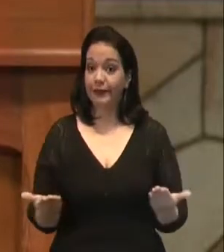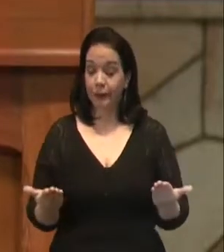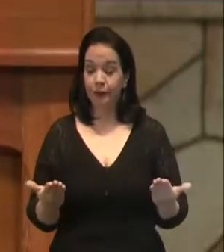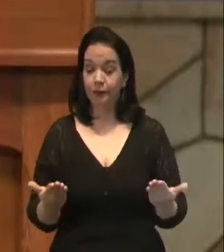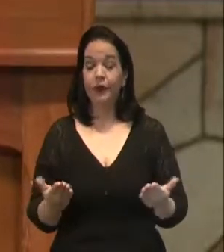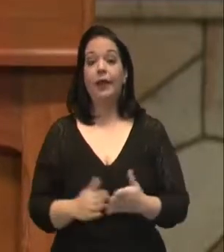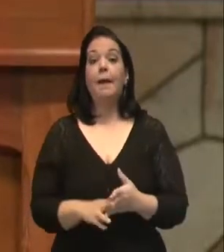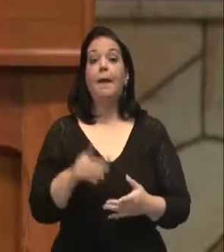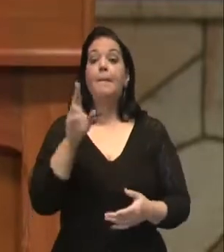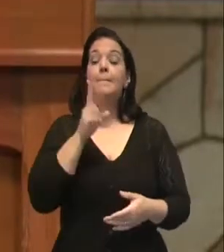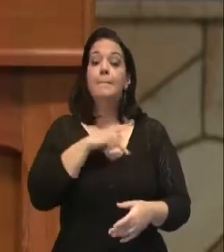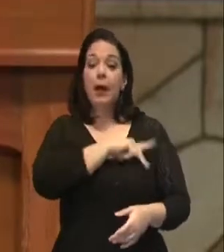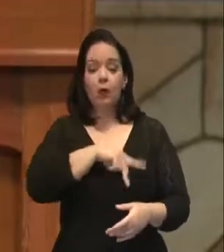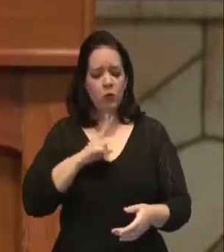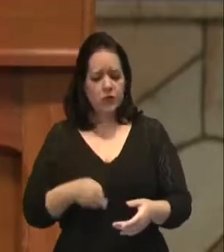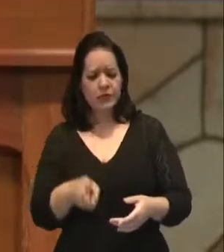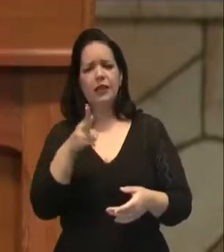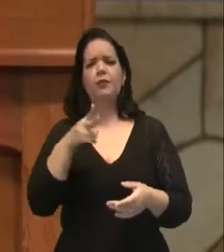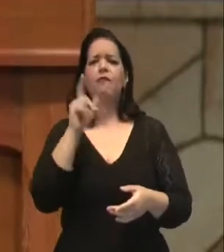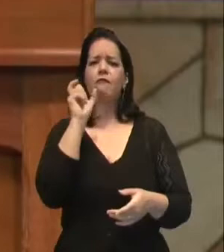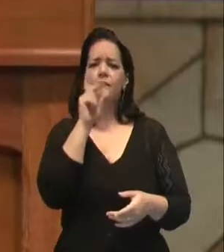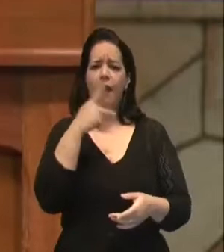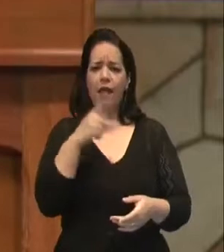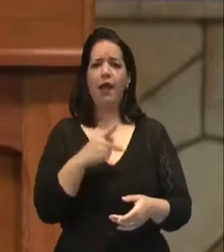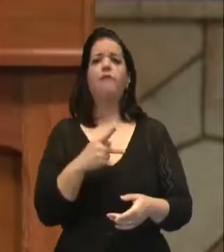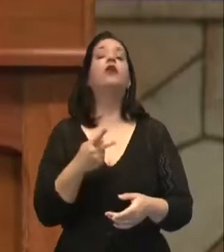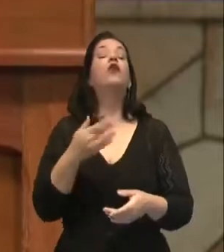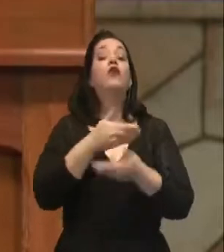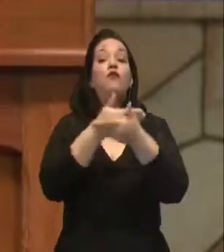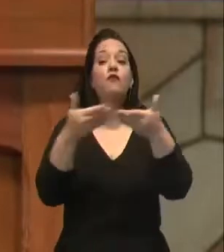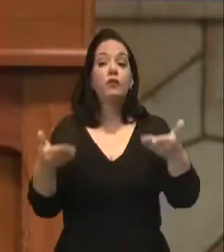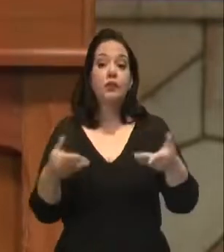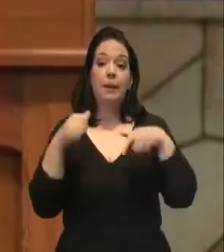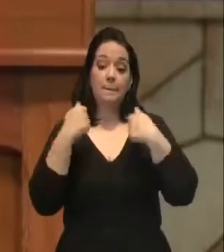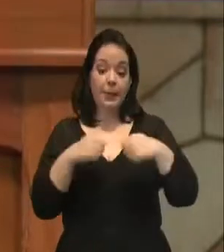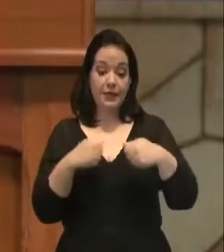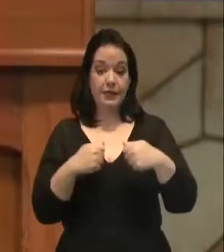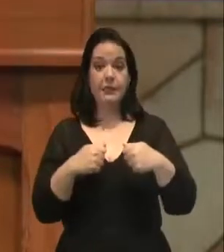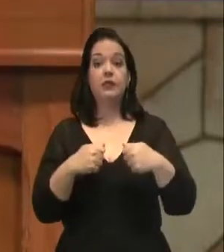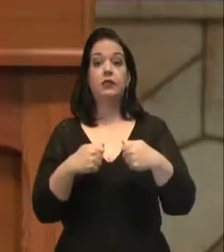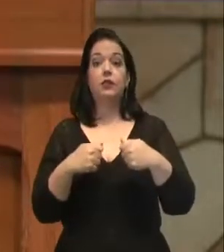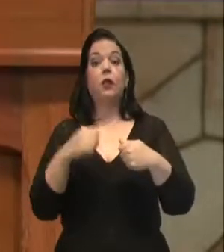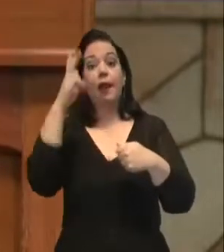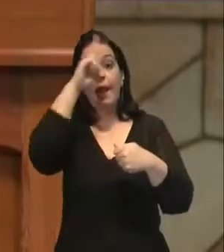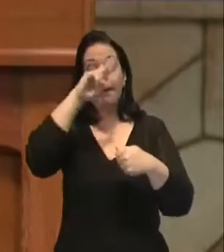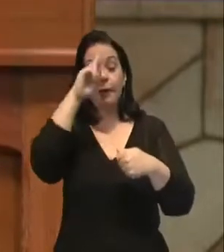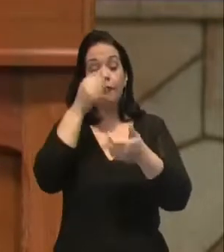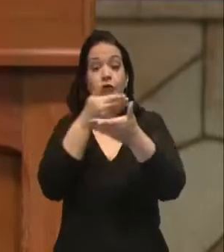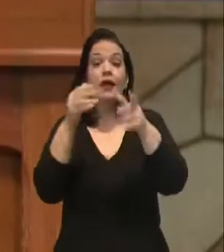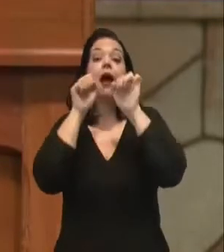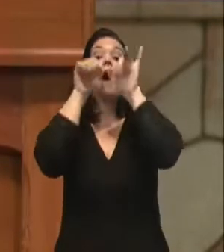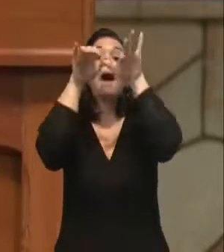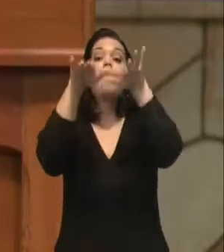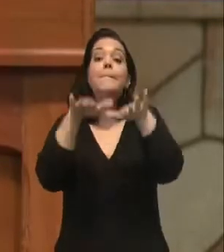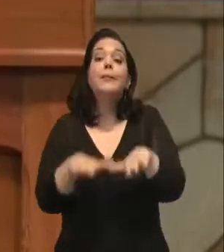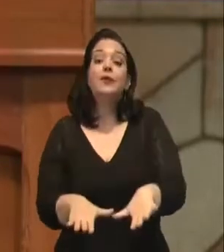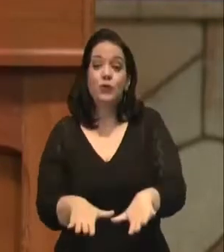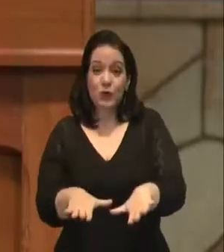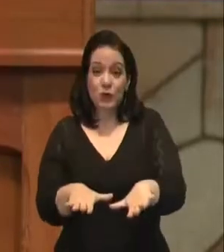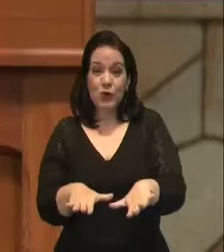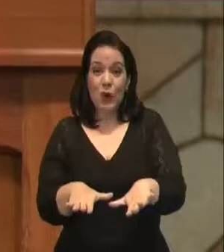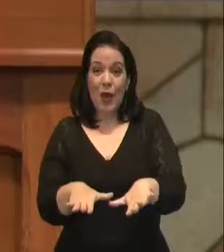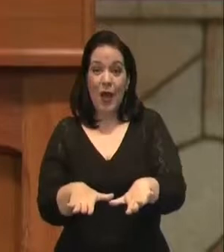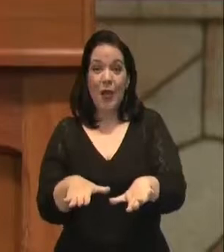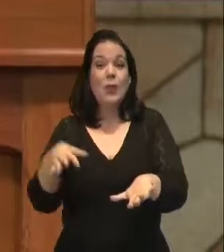em Cristo. Nós vemos isso logo no primeiro versículo. Nós somos abençoados com toda sorte de bênçãos